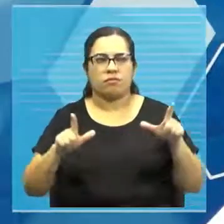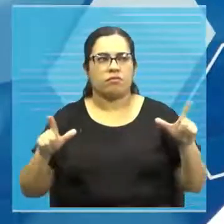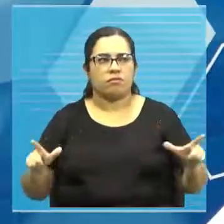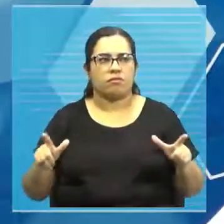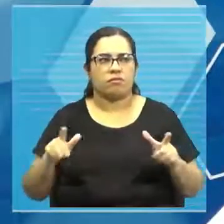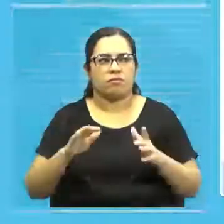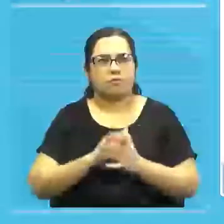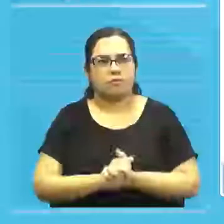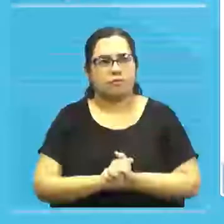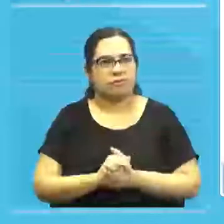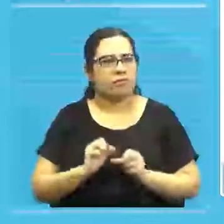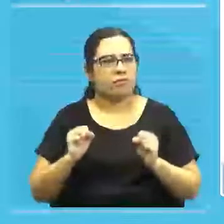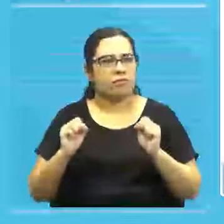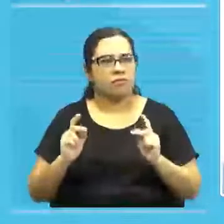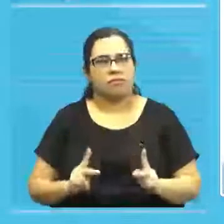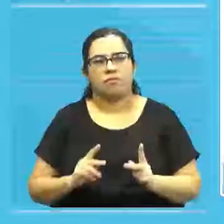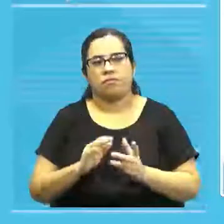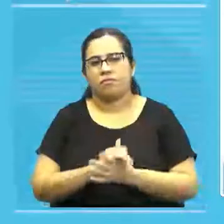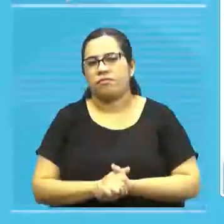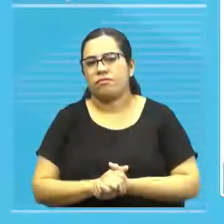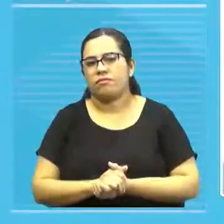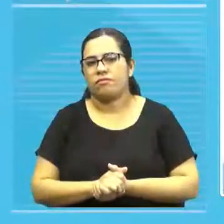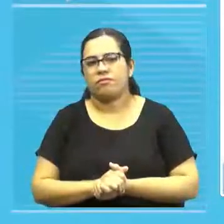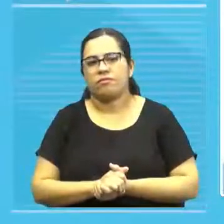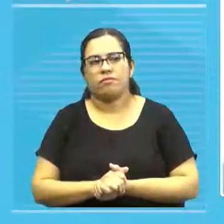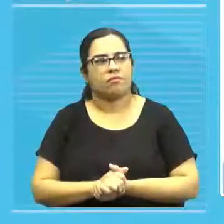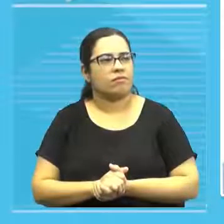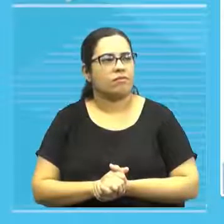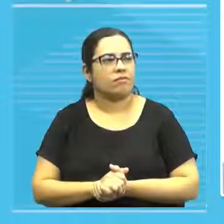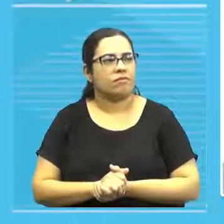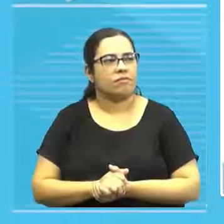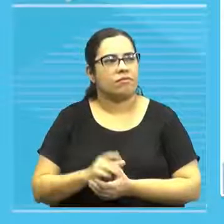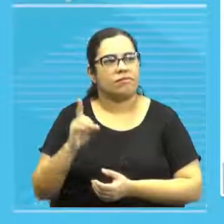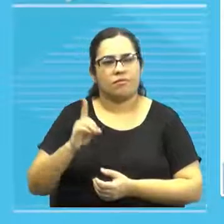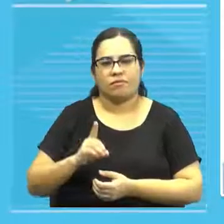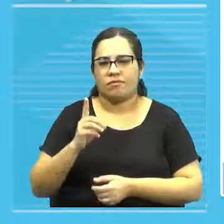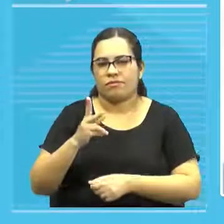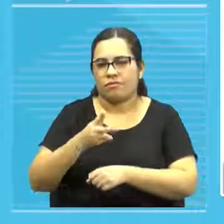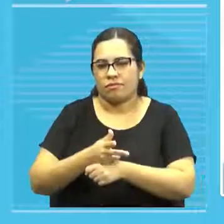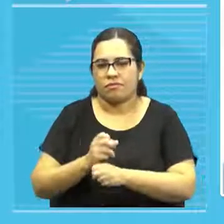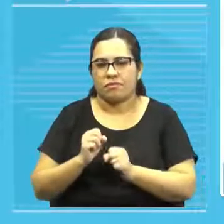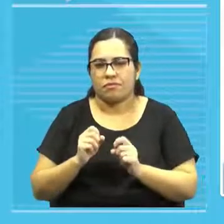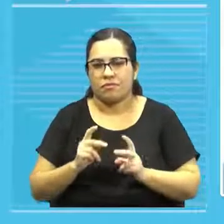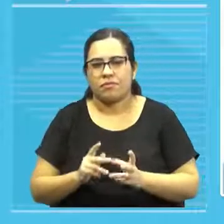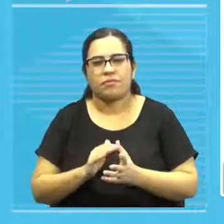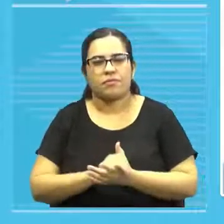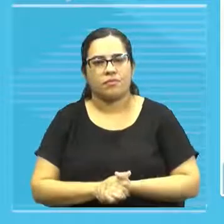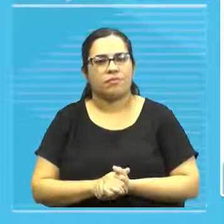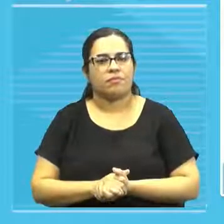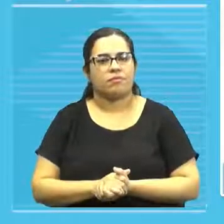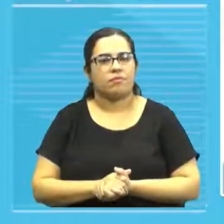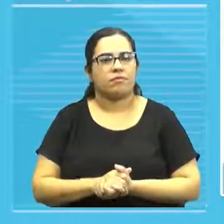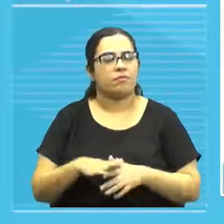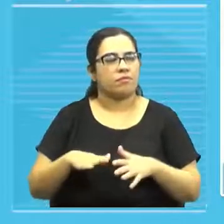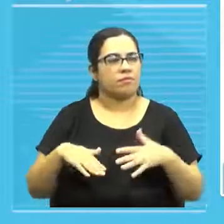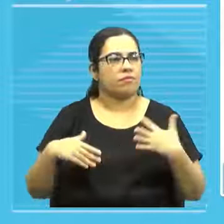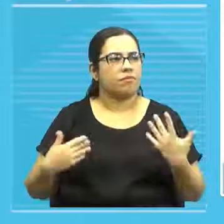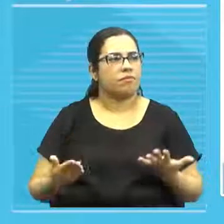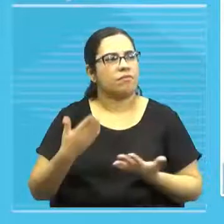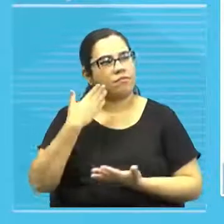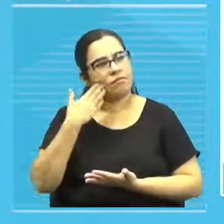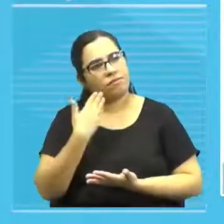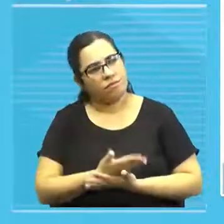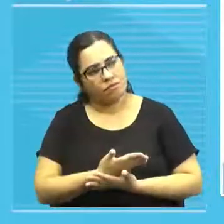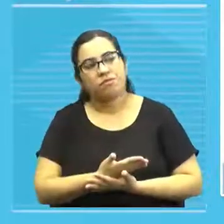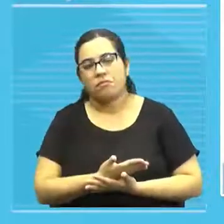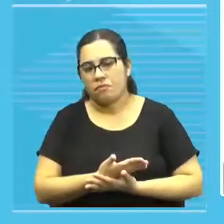todo aí na tela por favor povo aí do centro de comando e vamos adiante a